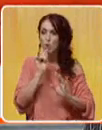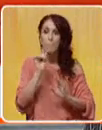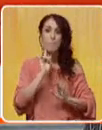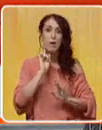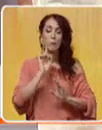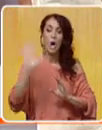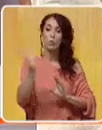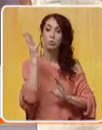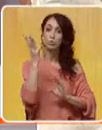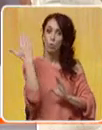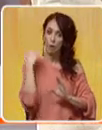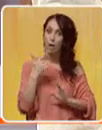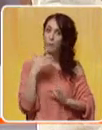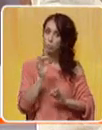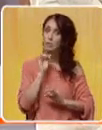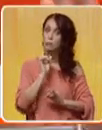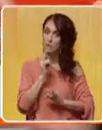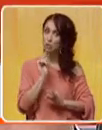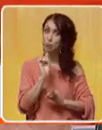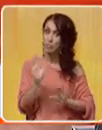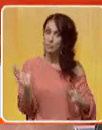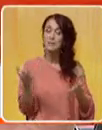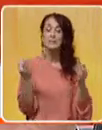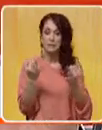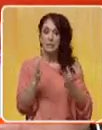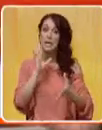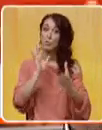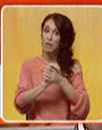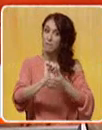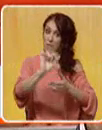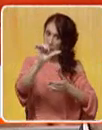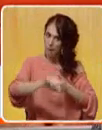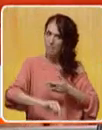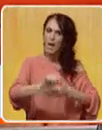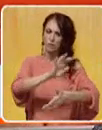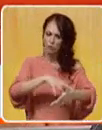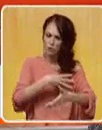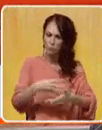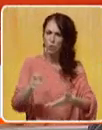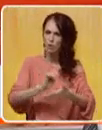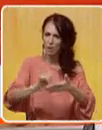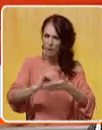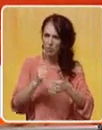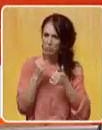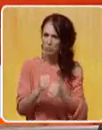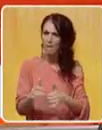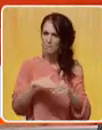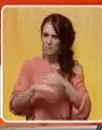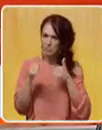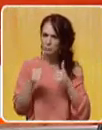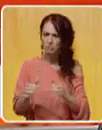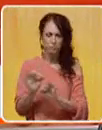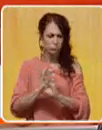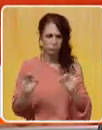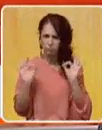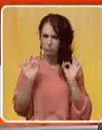importantíssimo na cultura de então ex e foi e foi e a Fernanda muitíssimo sim poetiza escritora poetisa escritora fazia aqueles